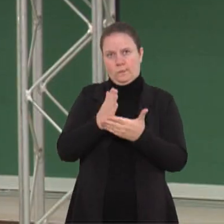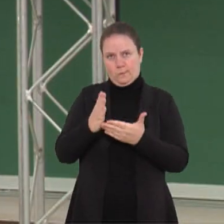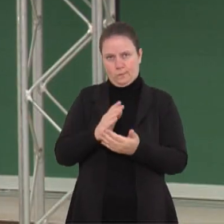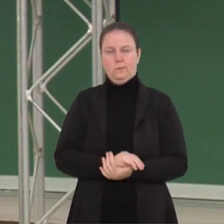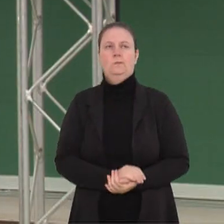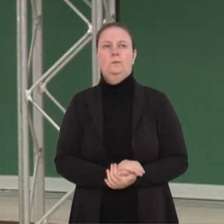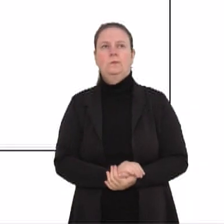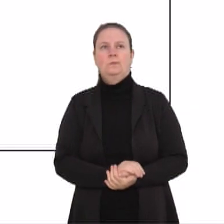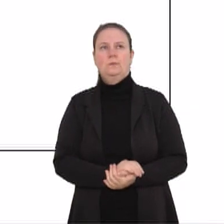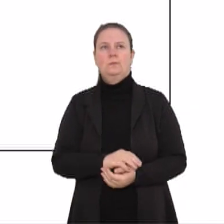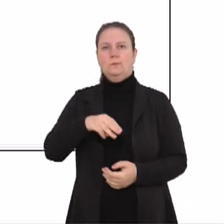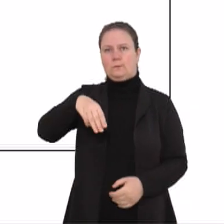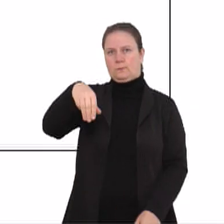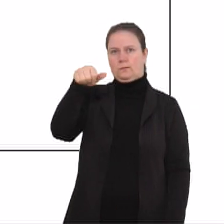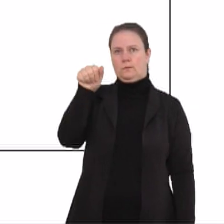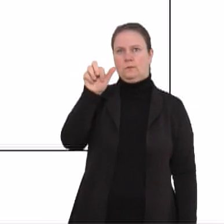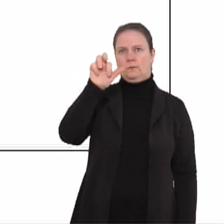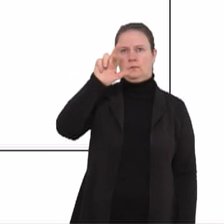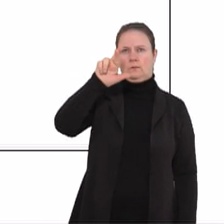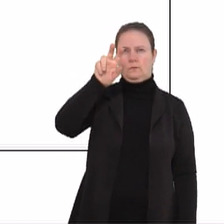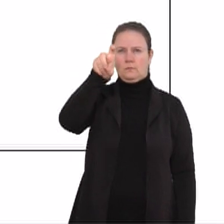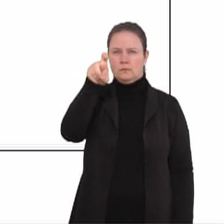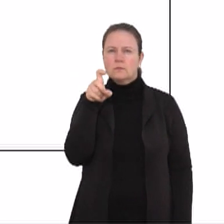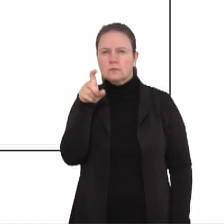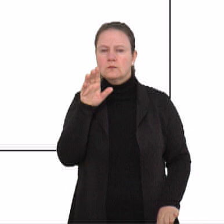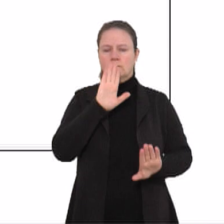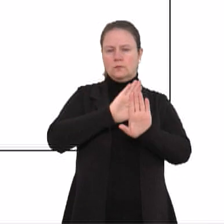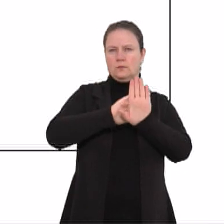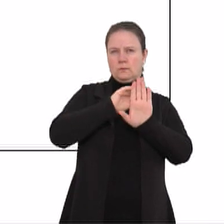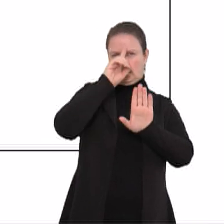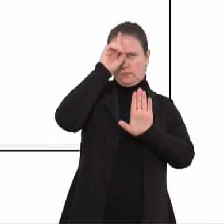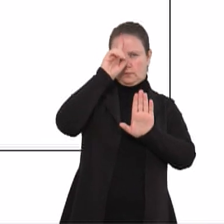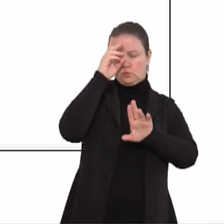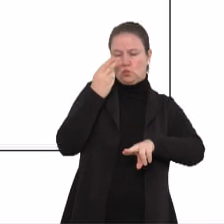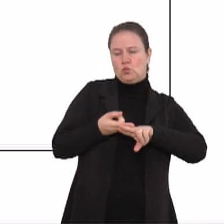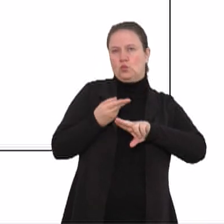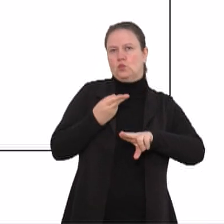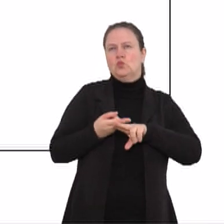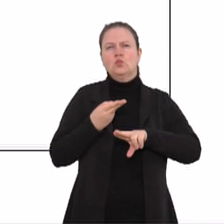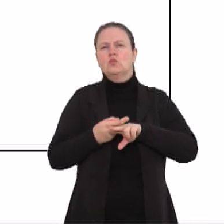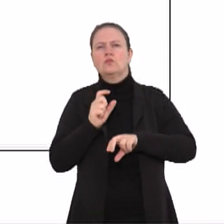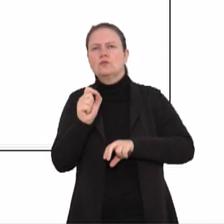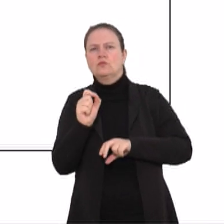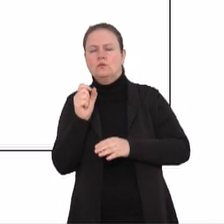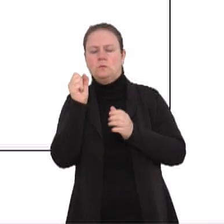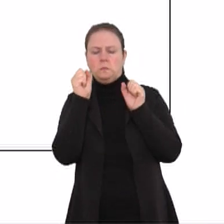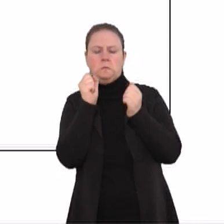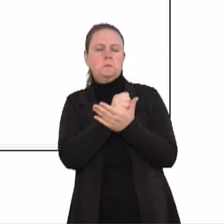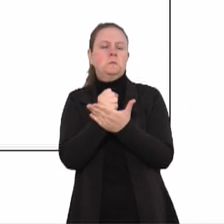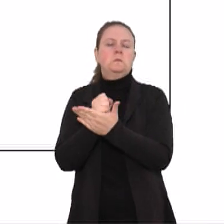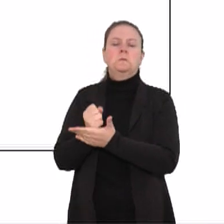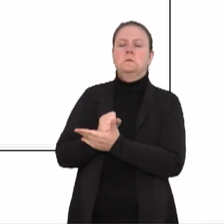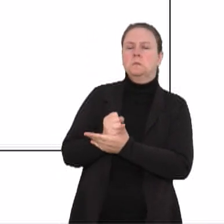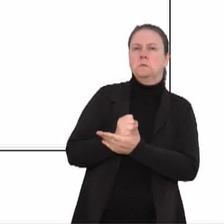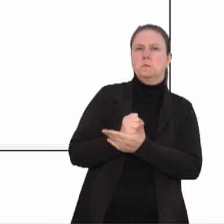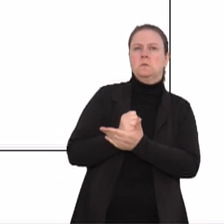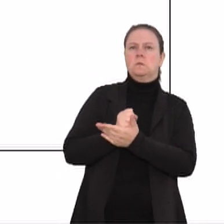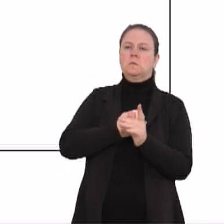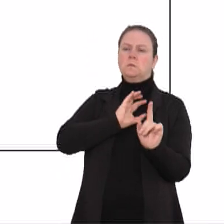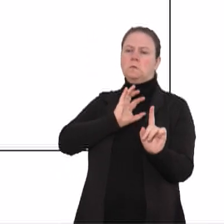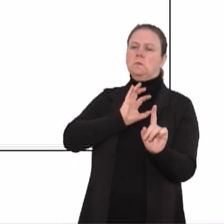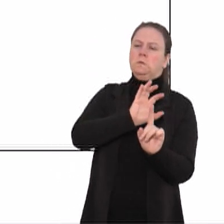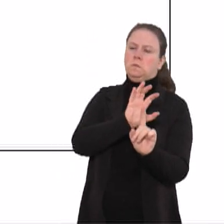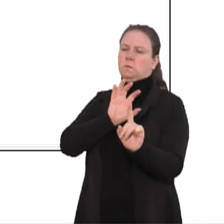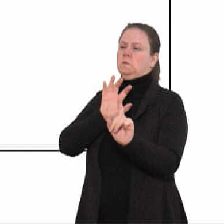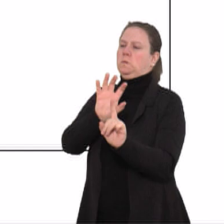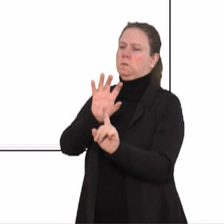Para Marx, ideologia é um instrumento de dominação que age através do convencimento e não pela